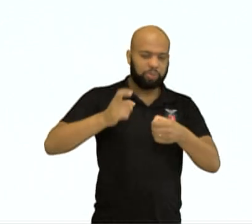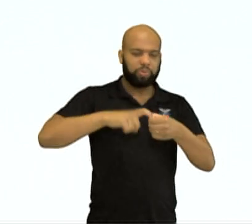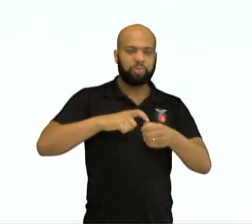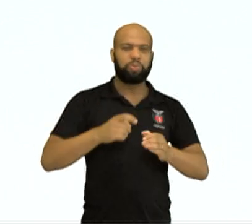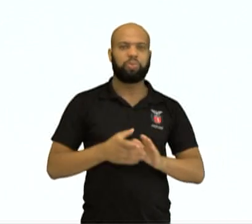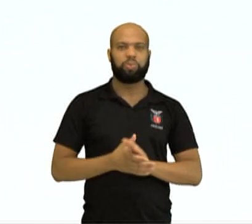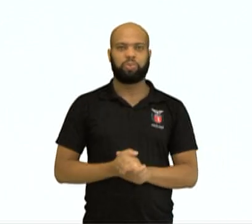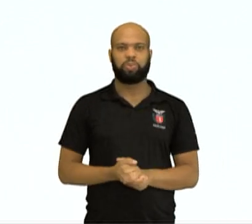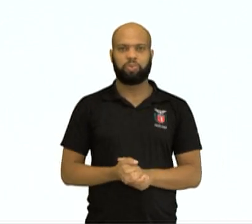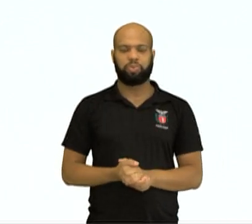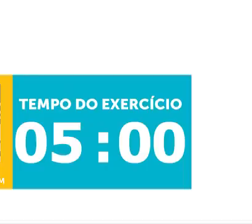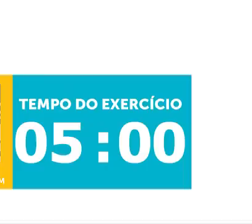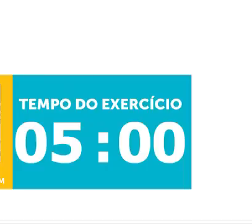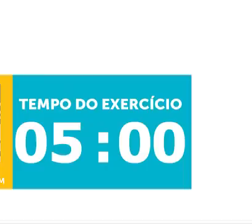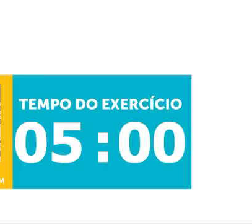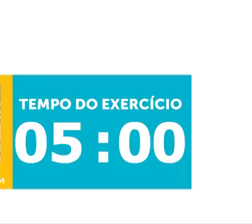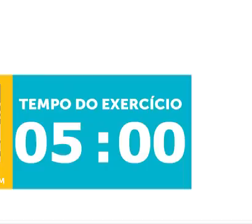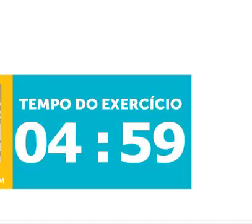volto.